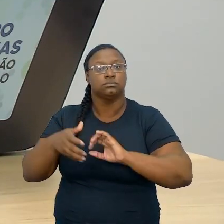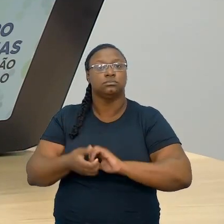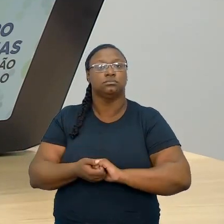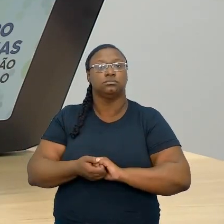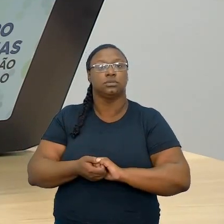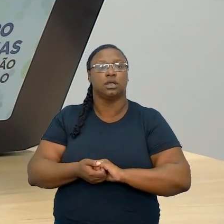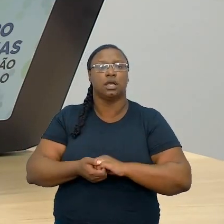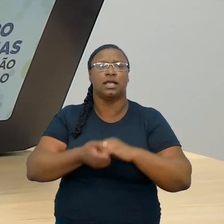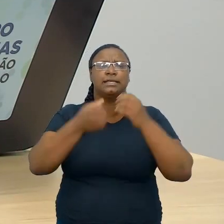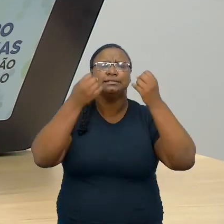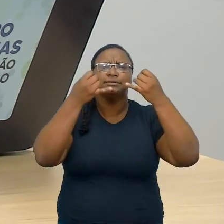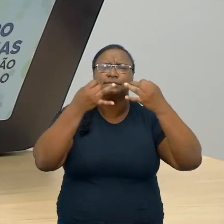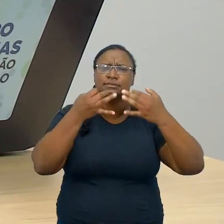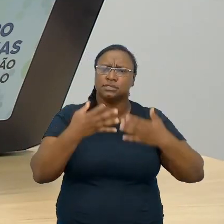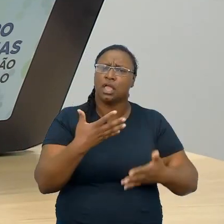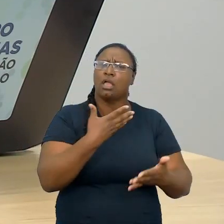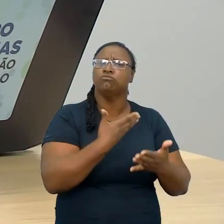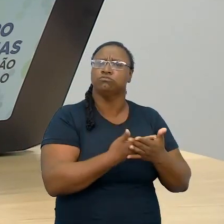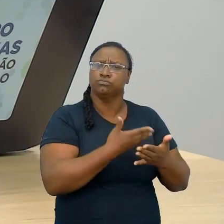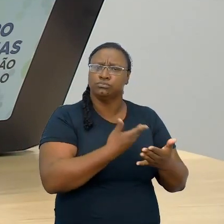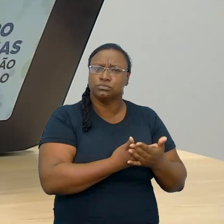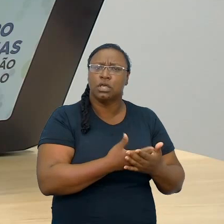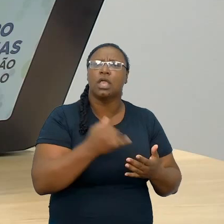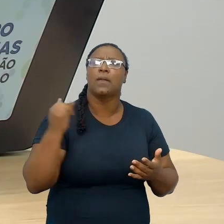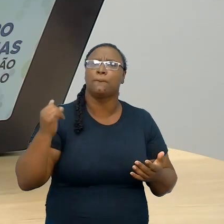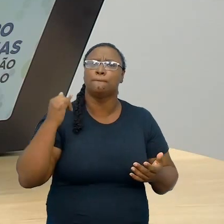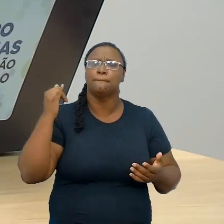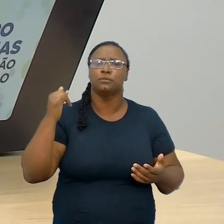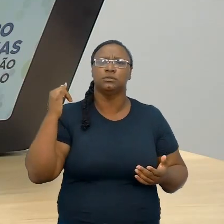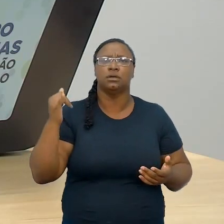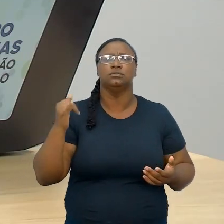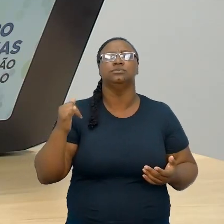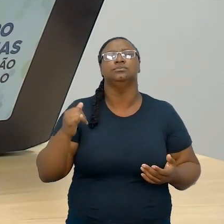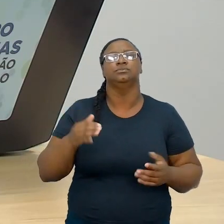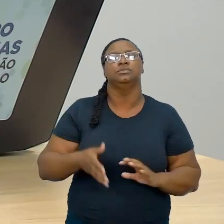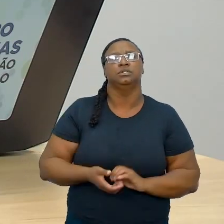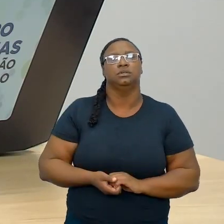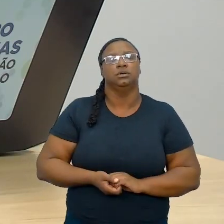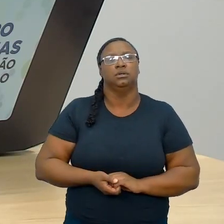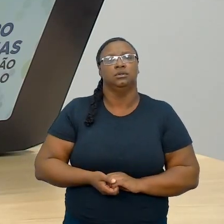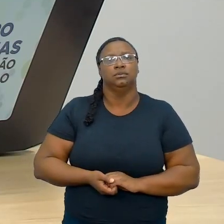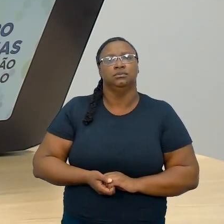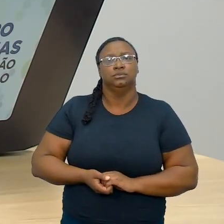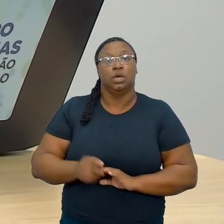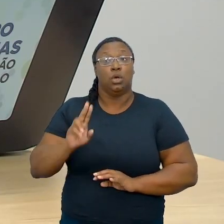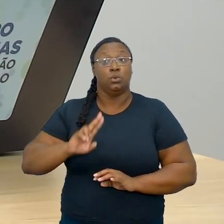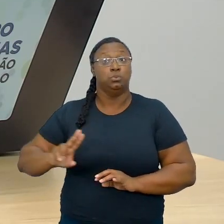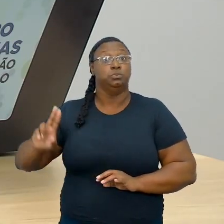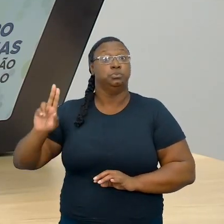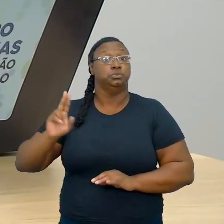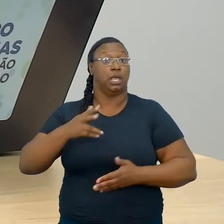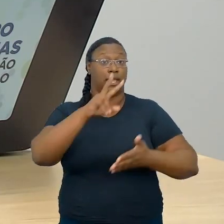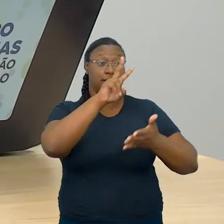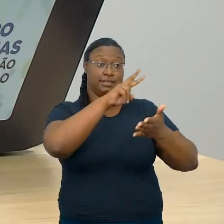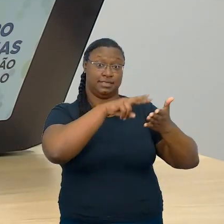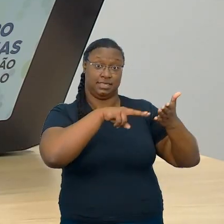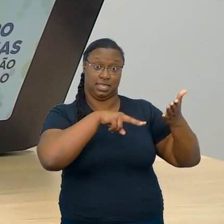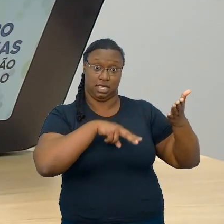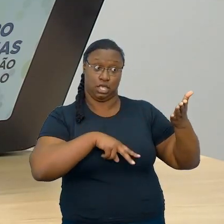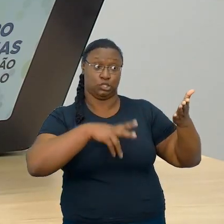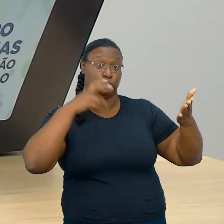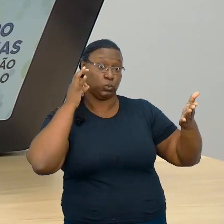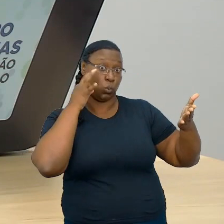também é muito importante, né? Indagação dos participantes, utilizar textos,